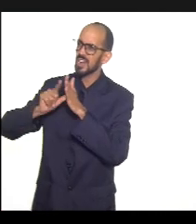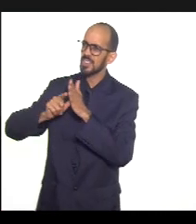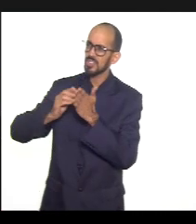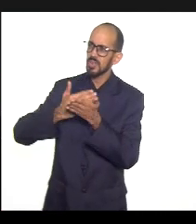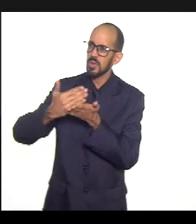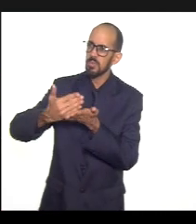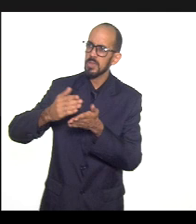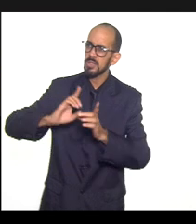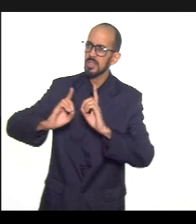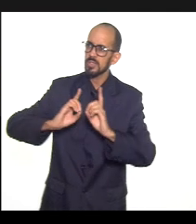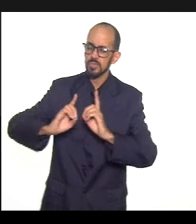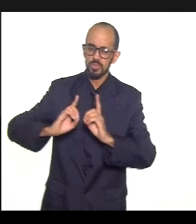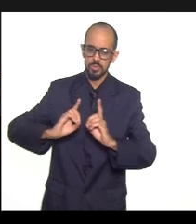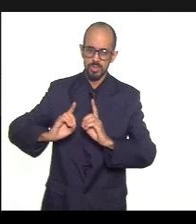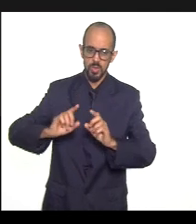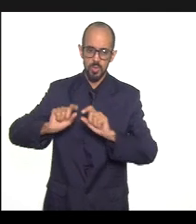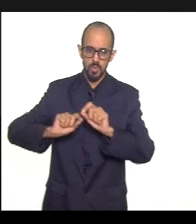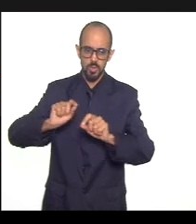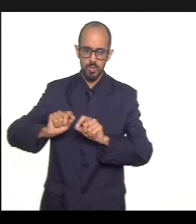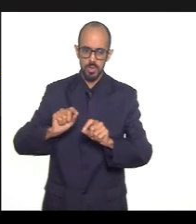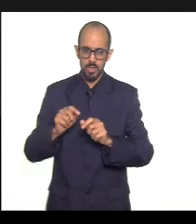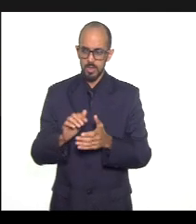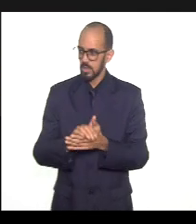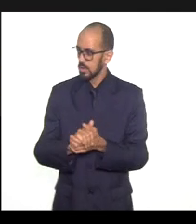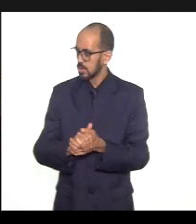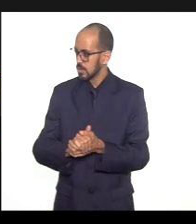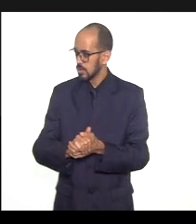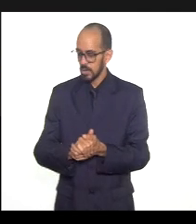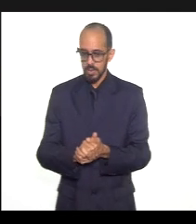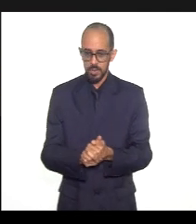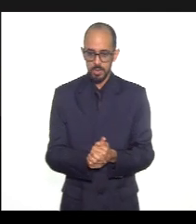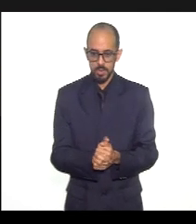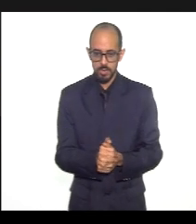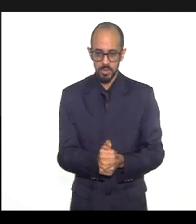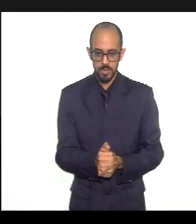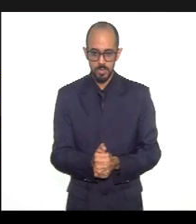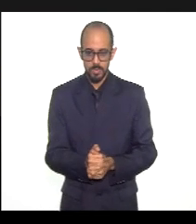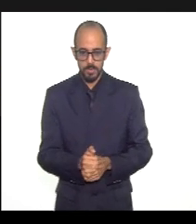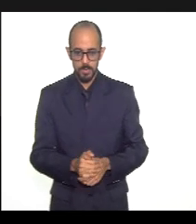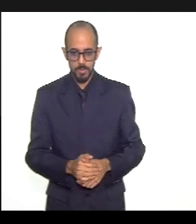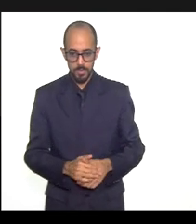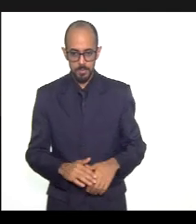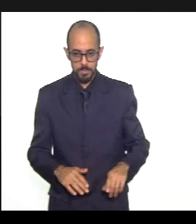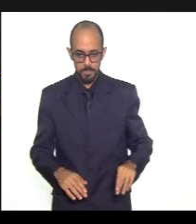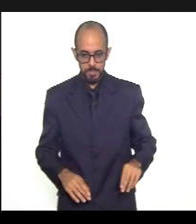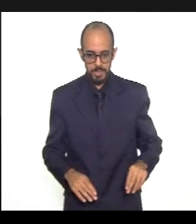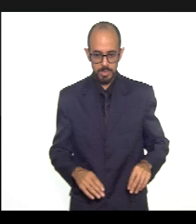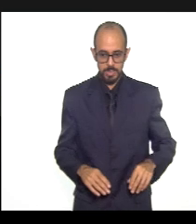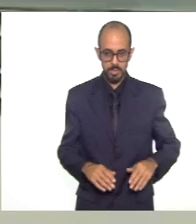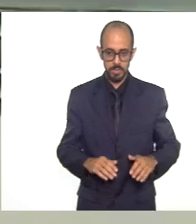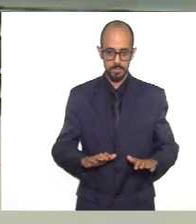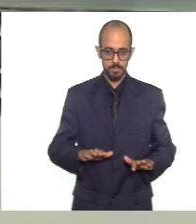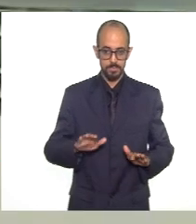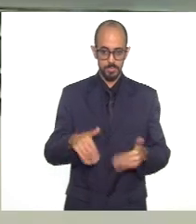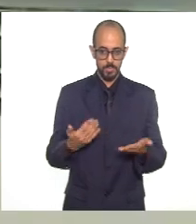eu tinha feito o levantar o dedo para fazer uma questão de ordem. Porque, regimentalmente,